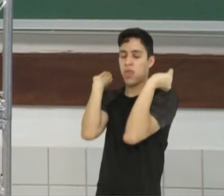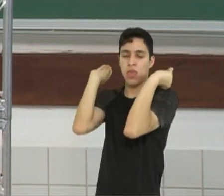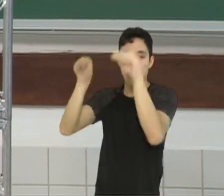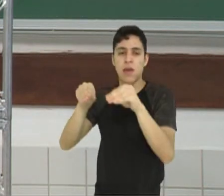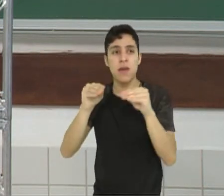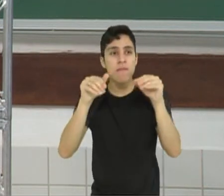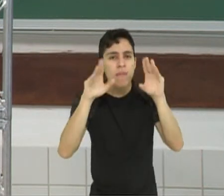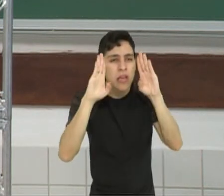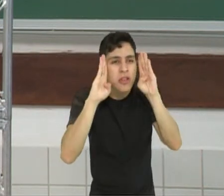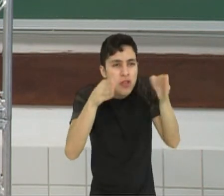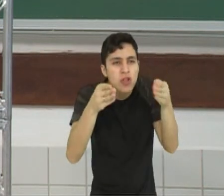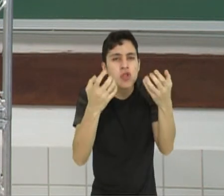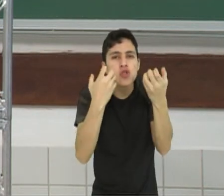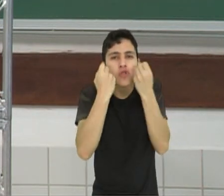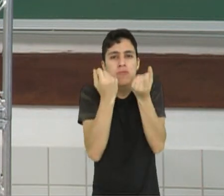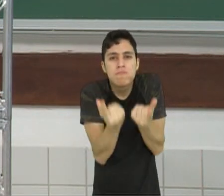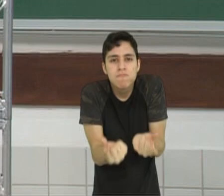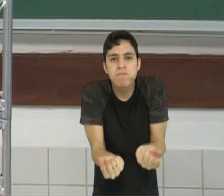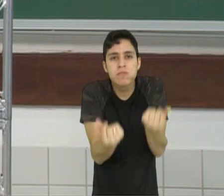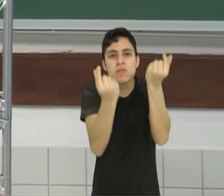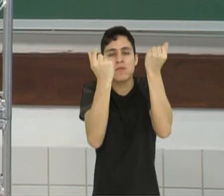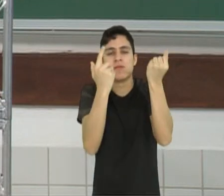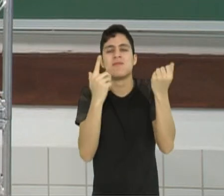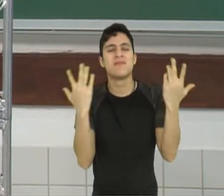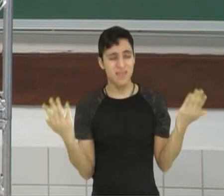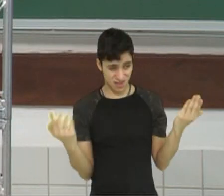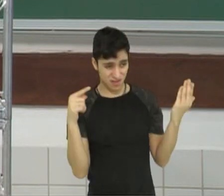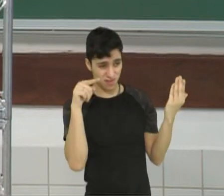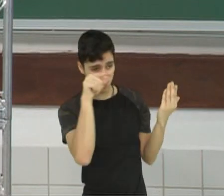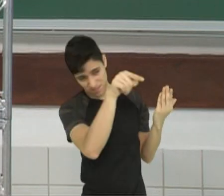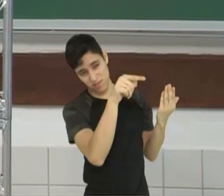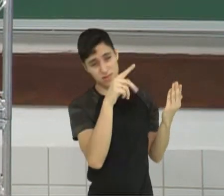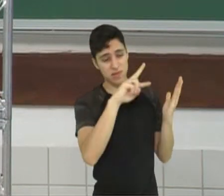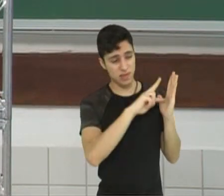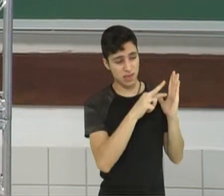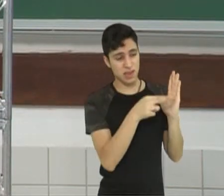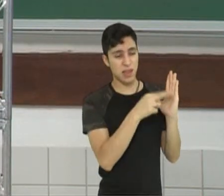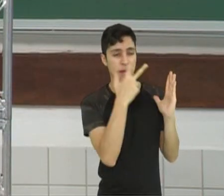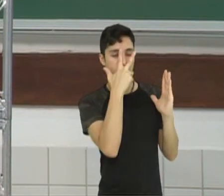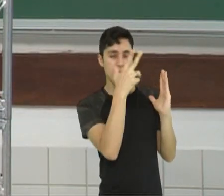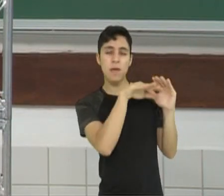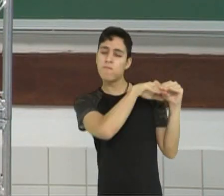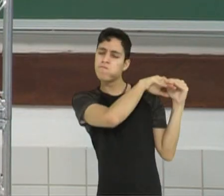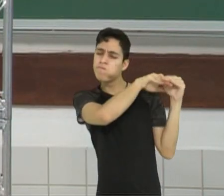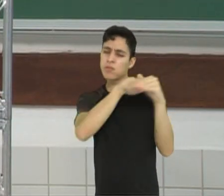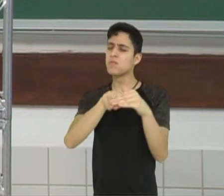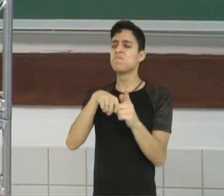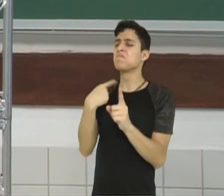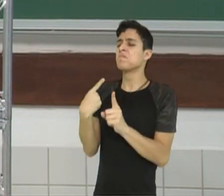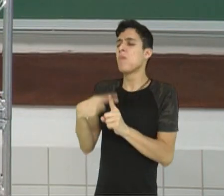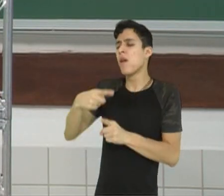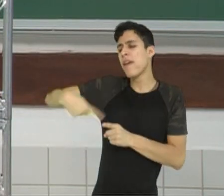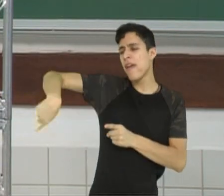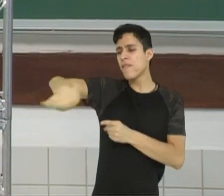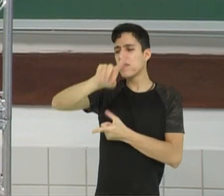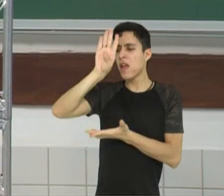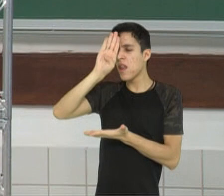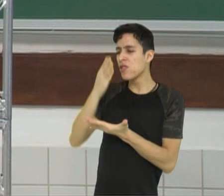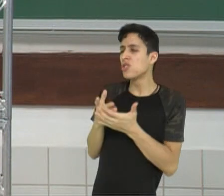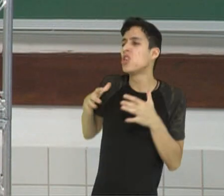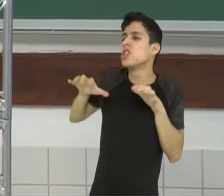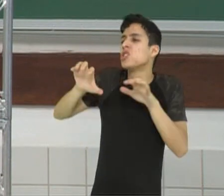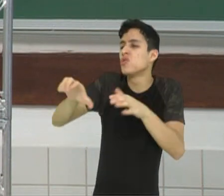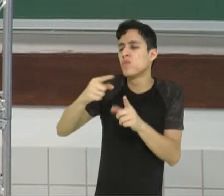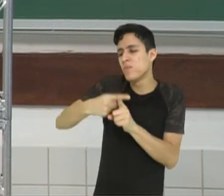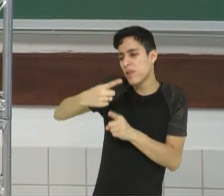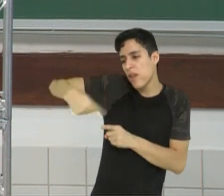de trabalho, de poder financeiro. Então, ele vai questionar esses valores sociais, né, da nossa sociedade, vai estar